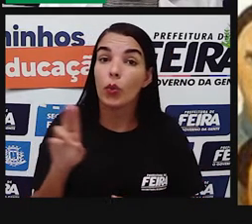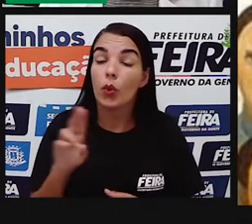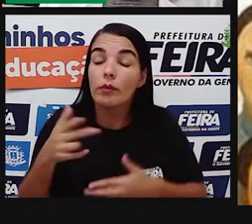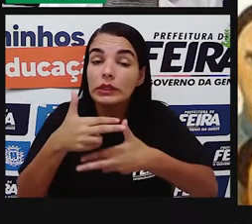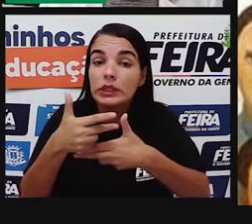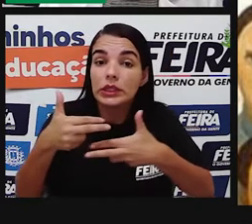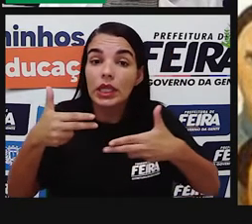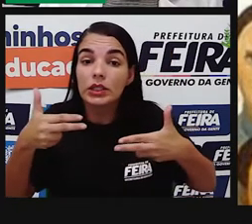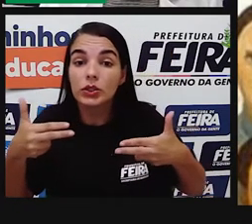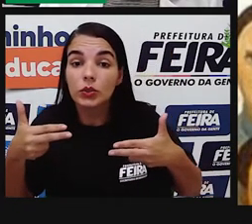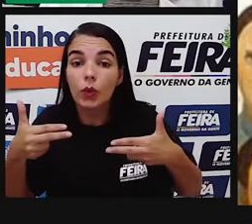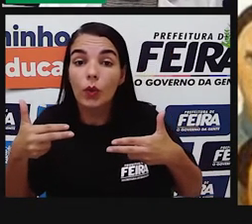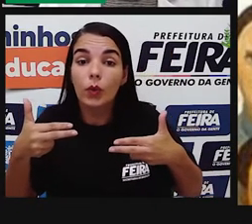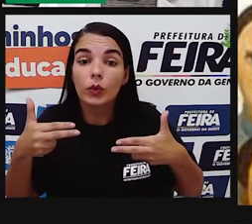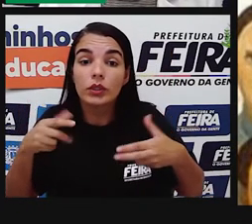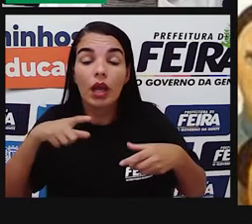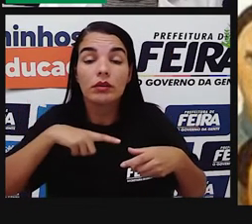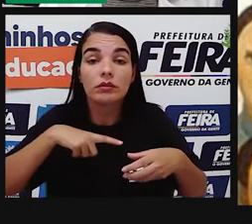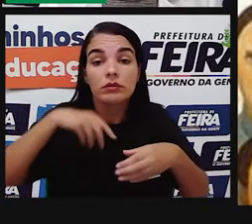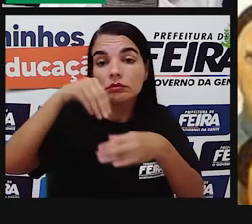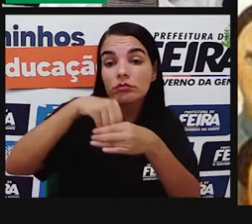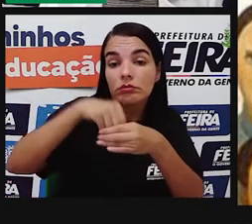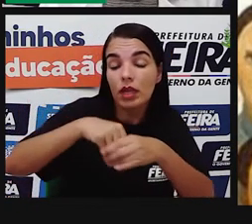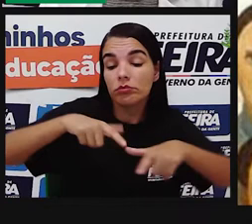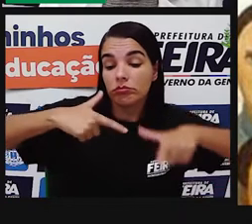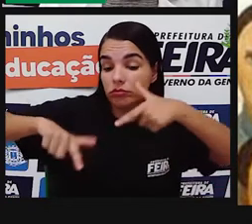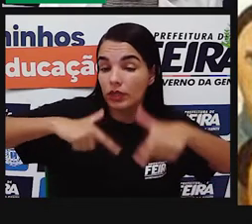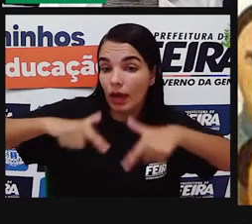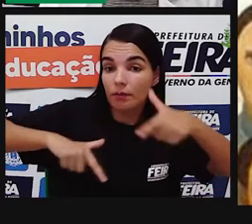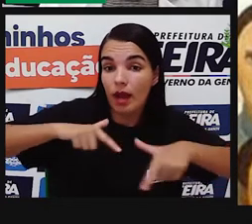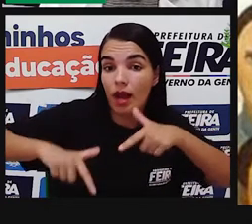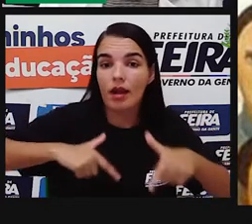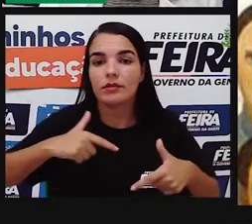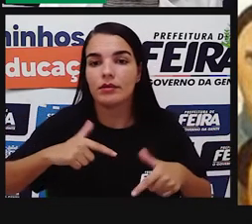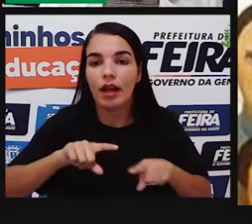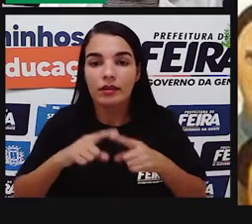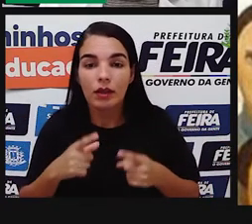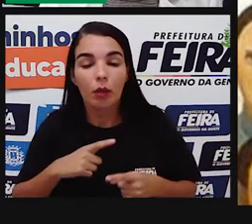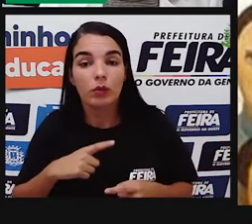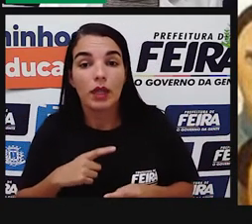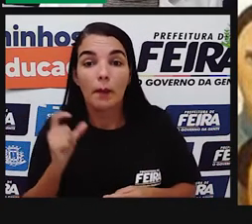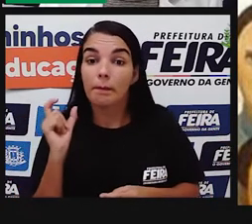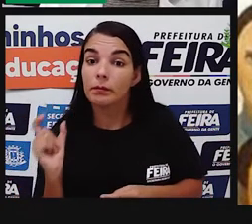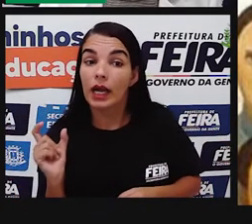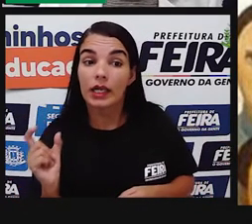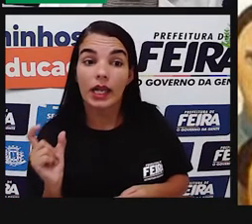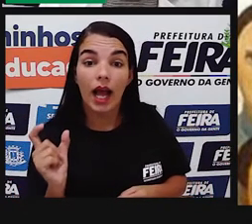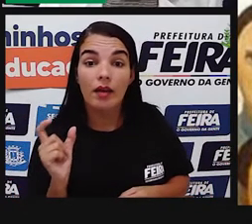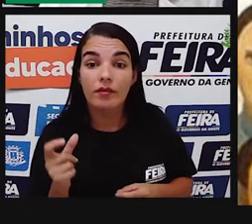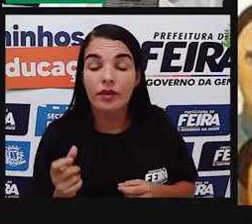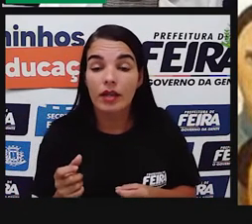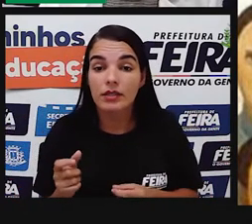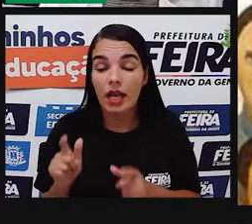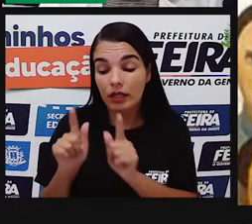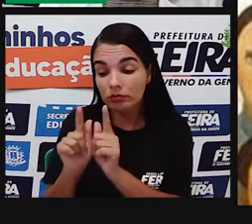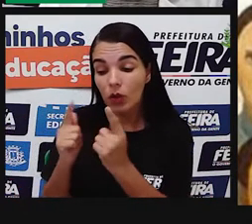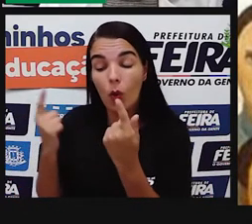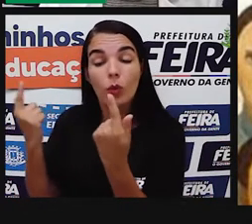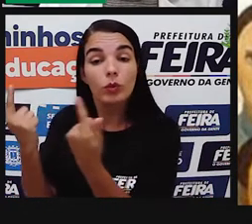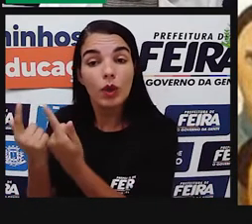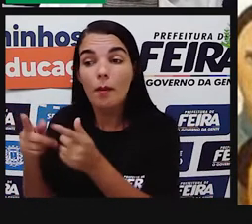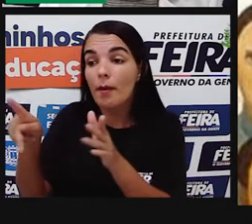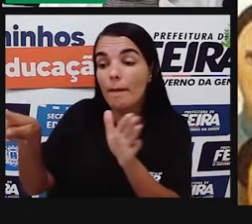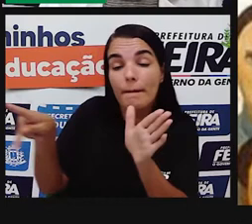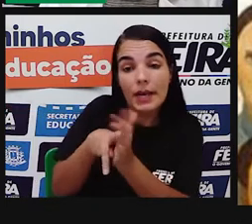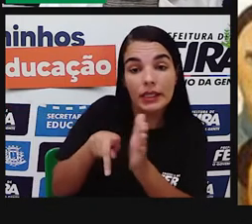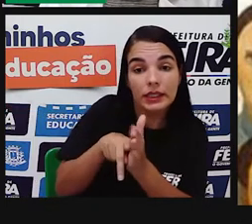dos equipamentos que você utiliza, dos componentes do automóvel. Então, isso é o